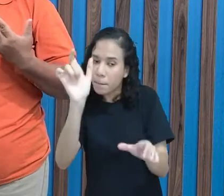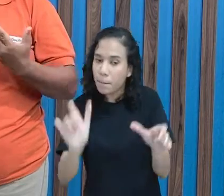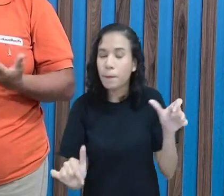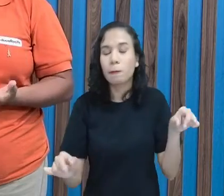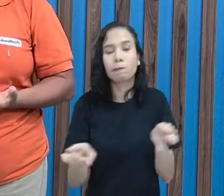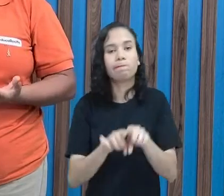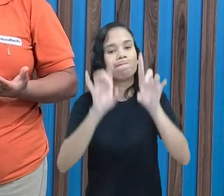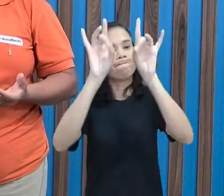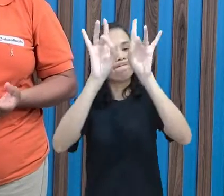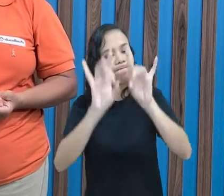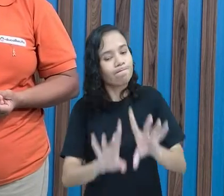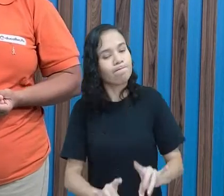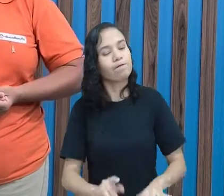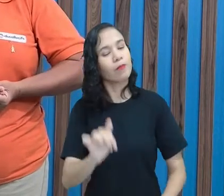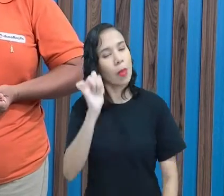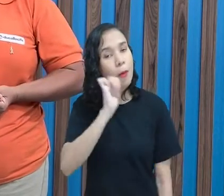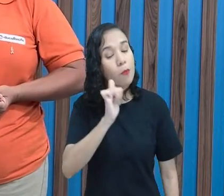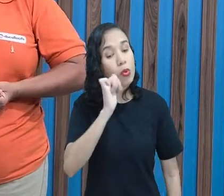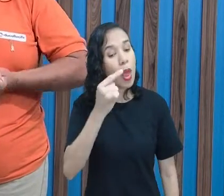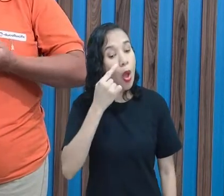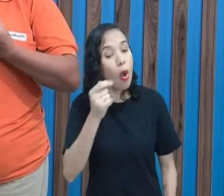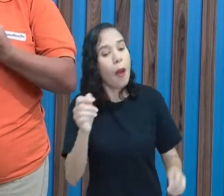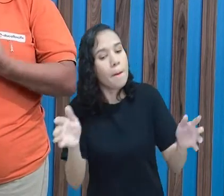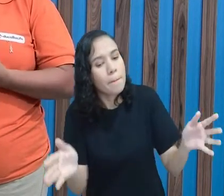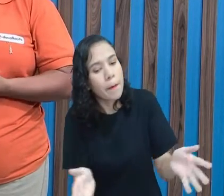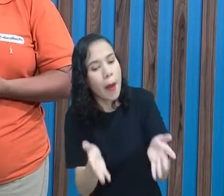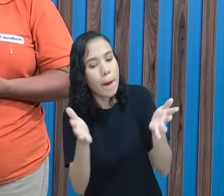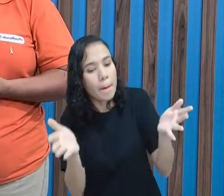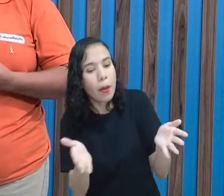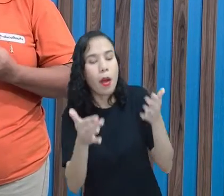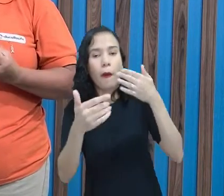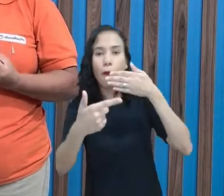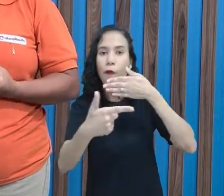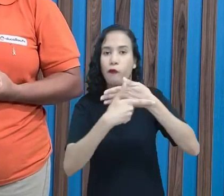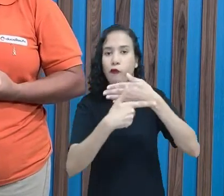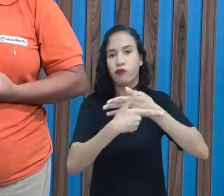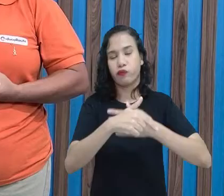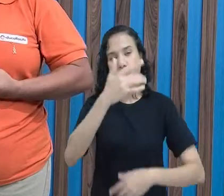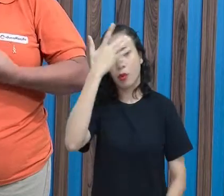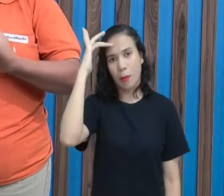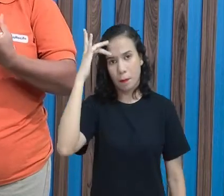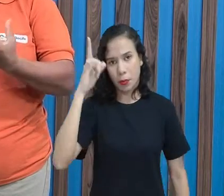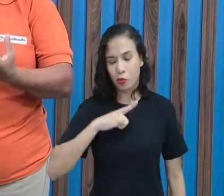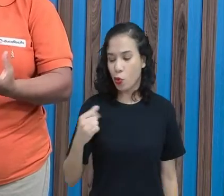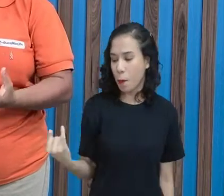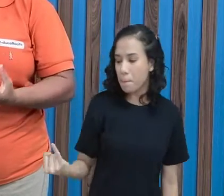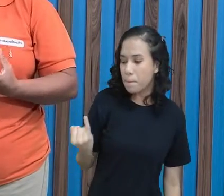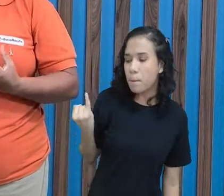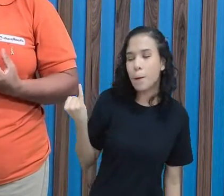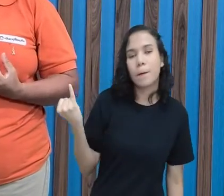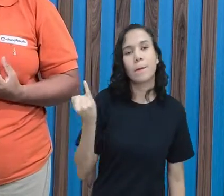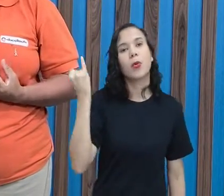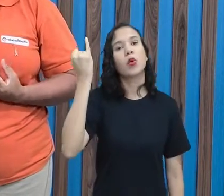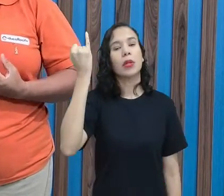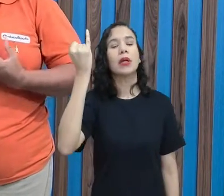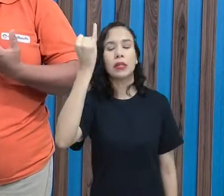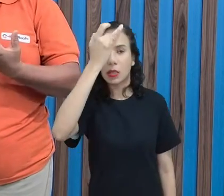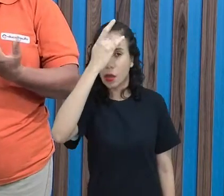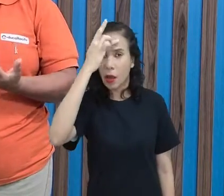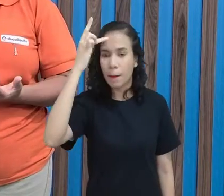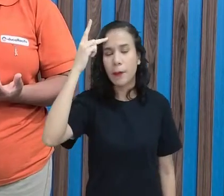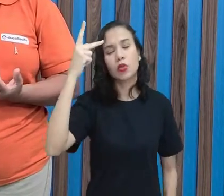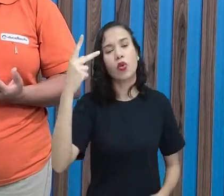em especial as mulheres, a função de você, né? A importância de você